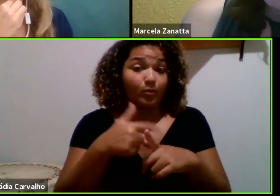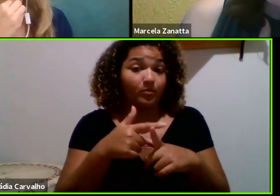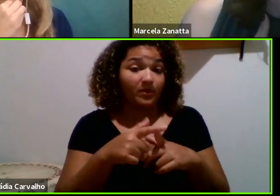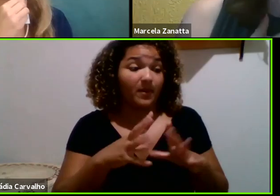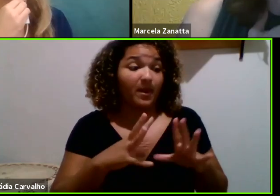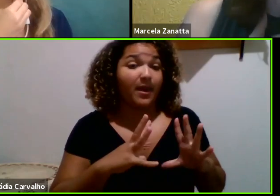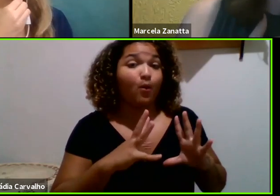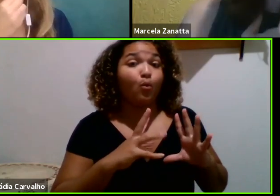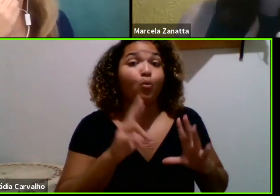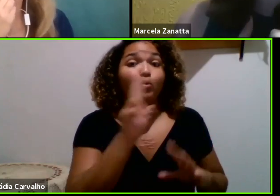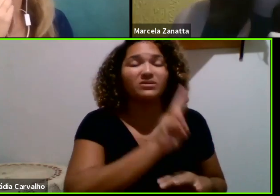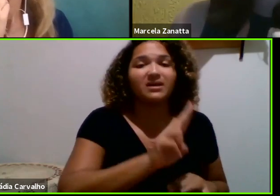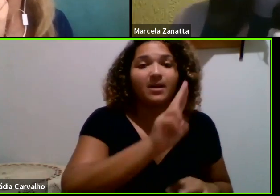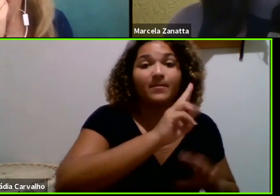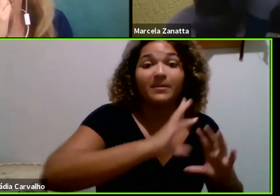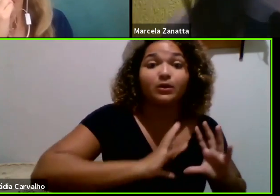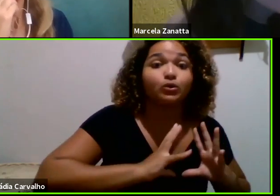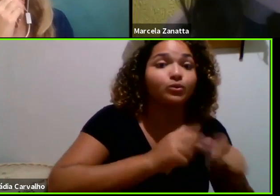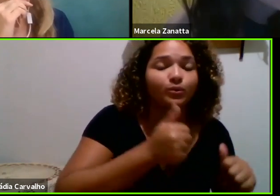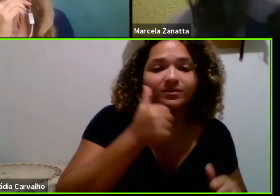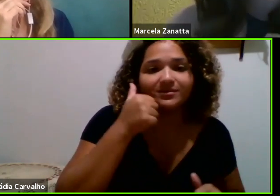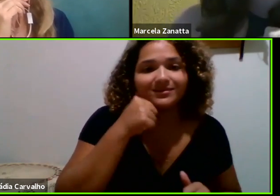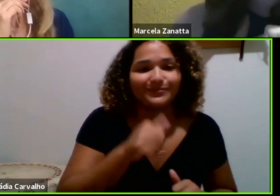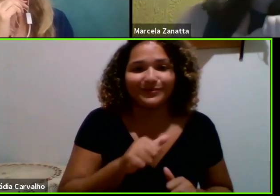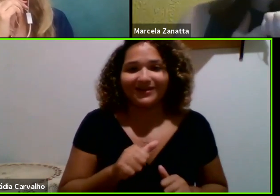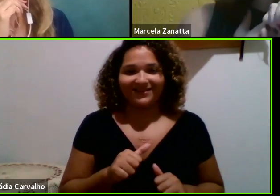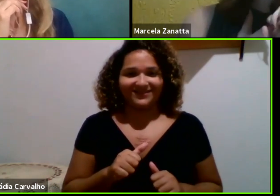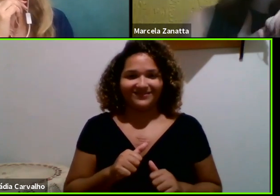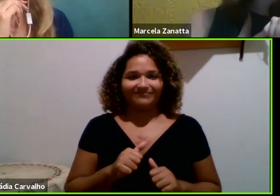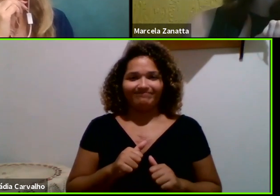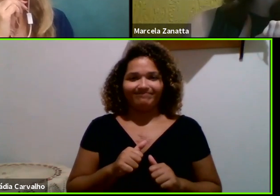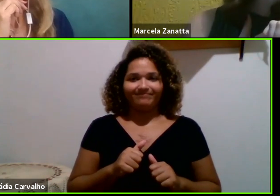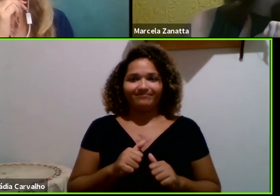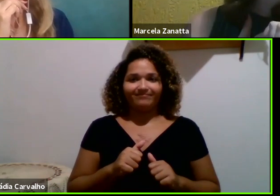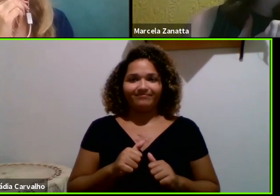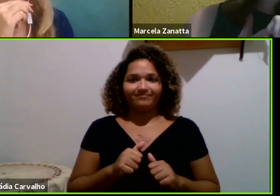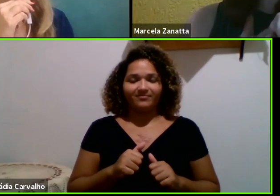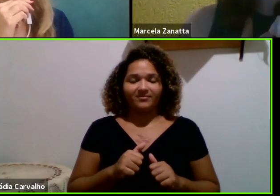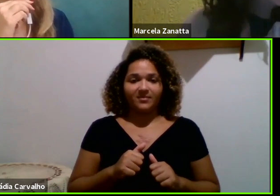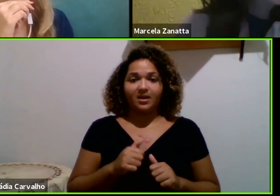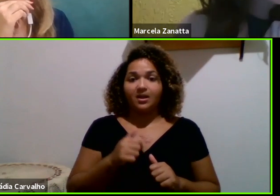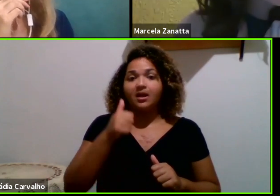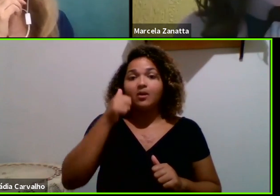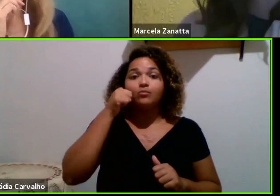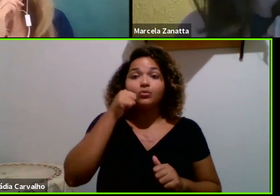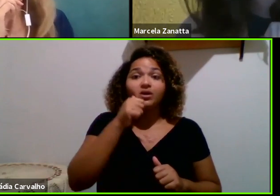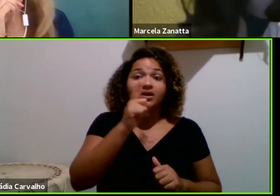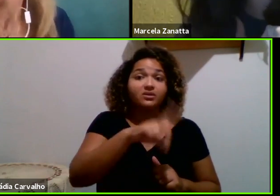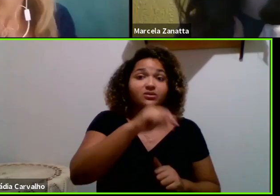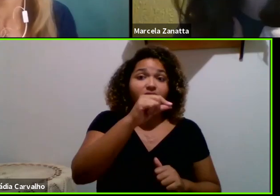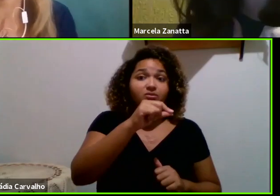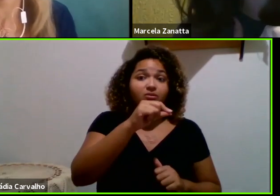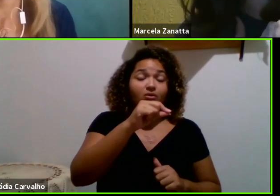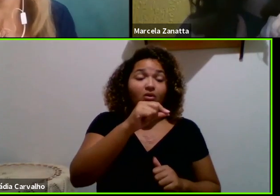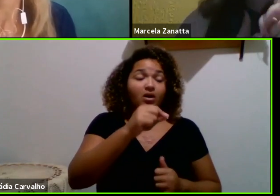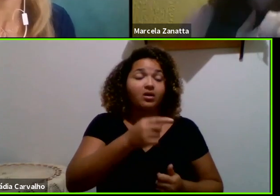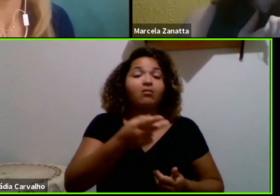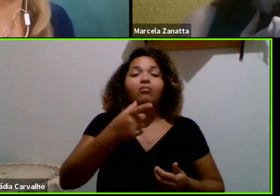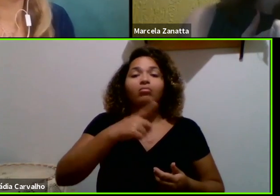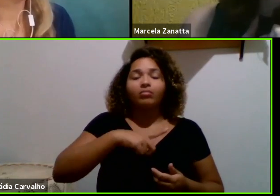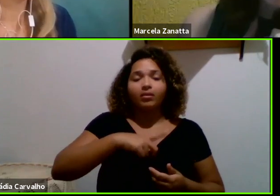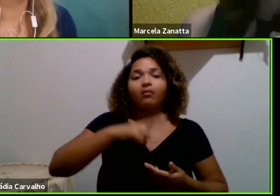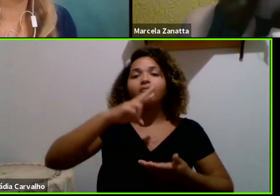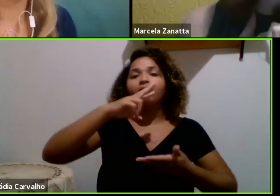mulheres. Para algumas mulheres escolhem ter o bebê deitadas. Vocês acreditam nisso? Algumas mulheres escolhem.